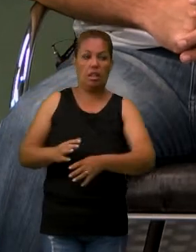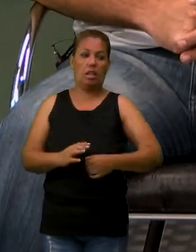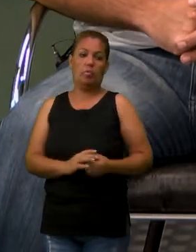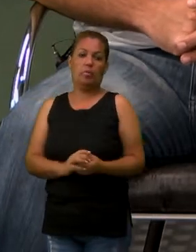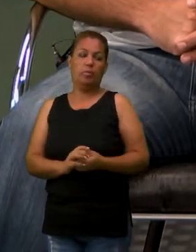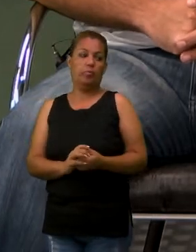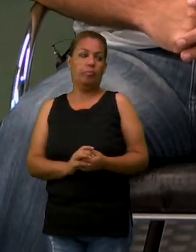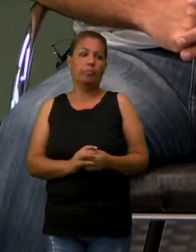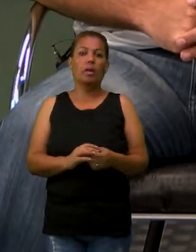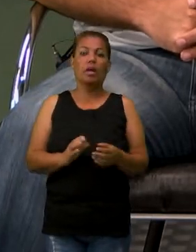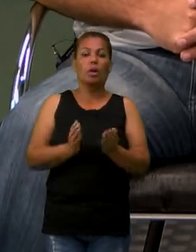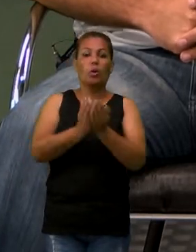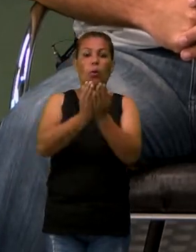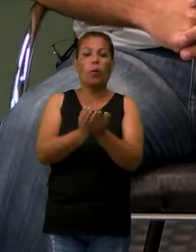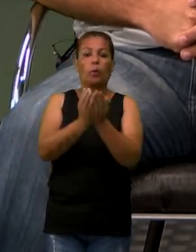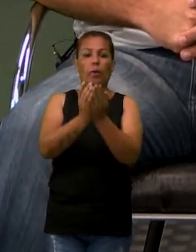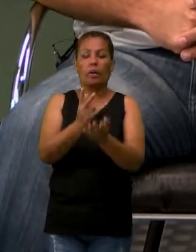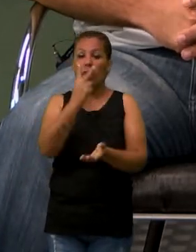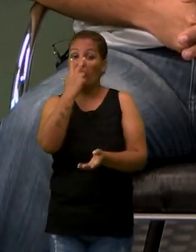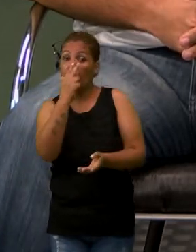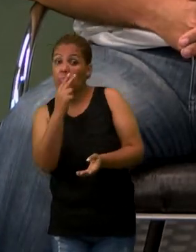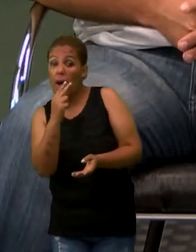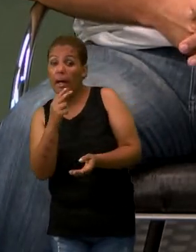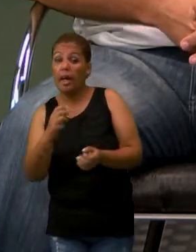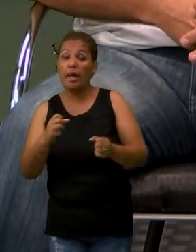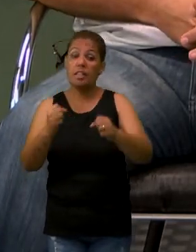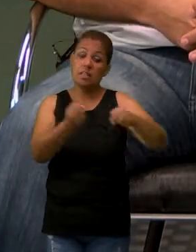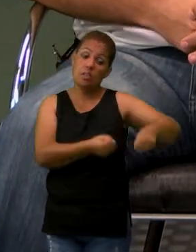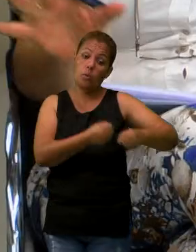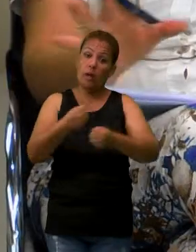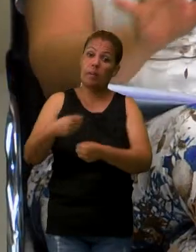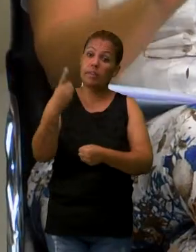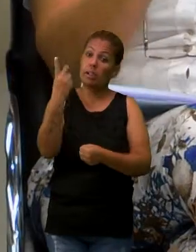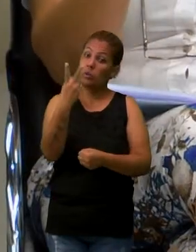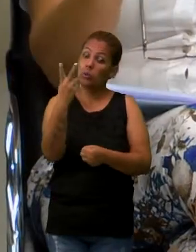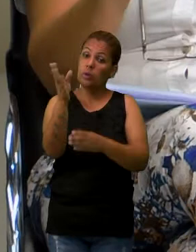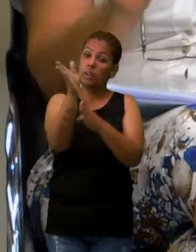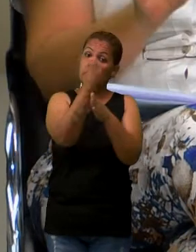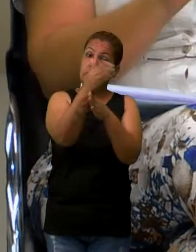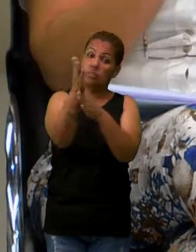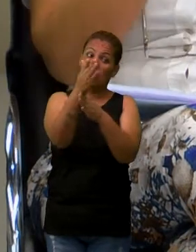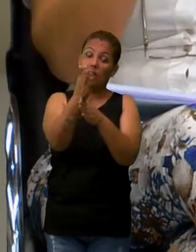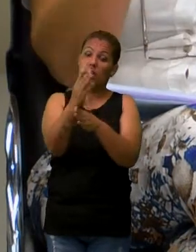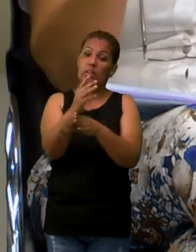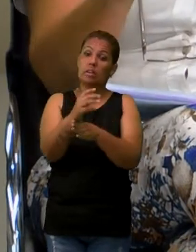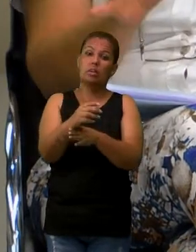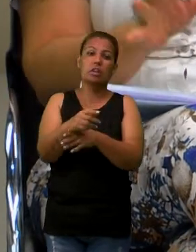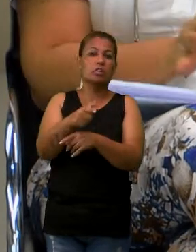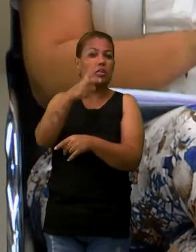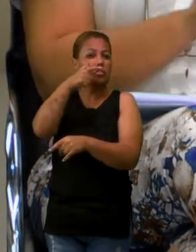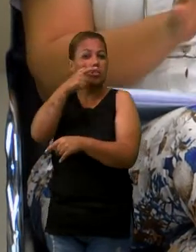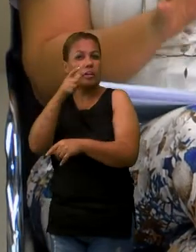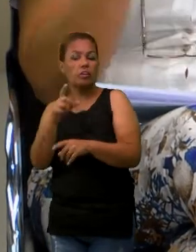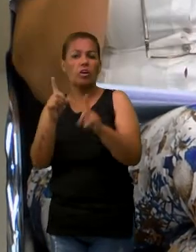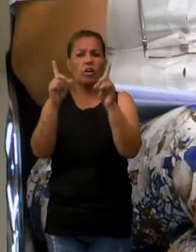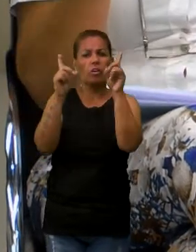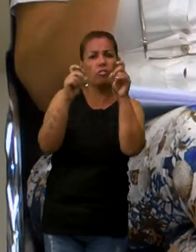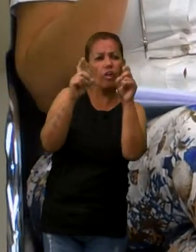que o barco à vela ele parece um caiaque mas tem duas velas enquanto a gente está falando aqui nós vemos na foto né